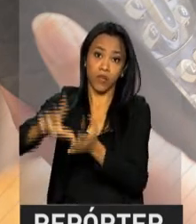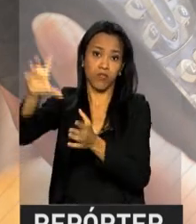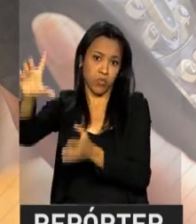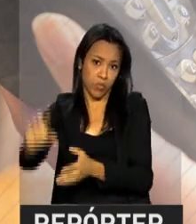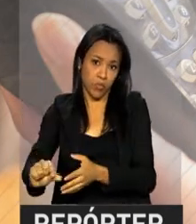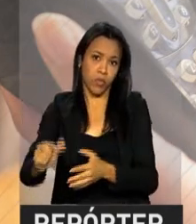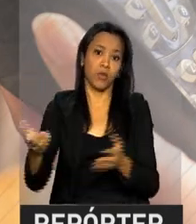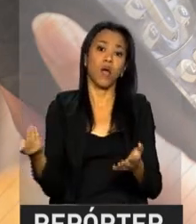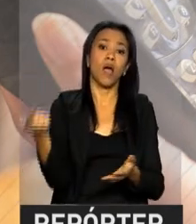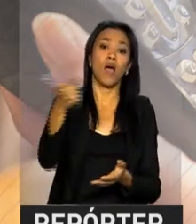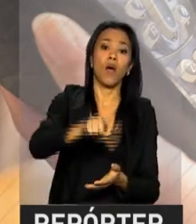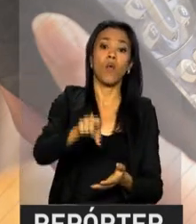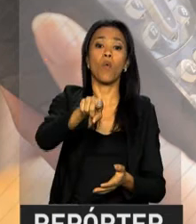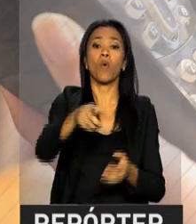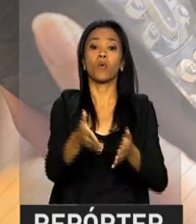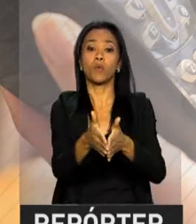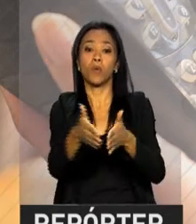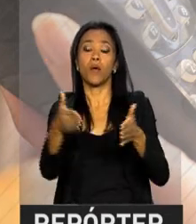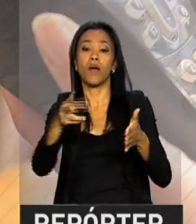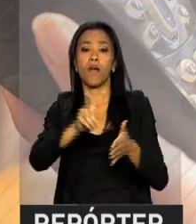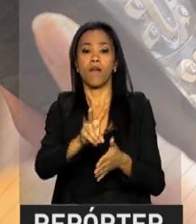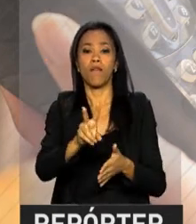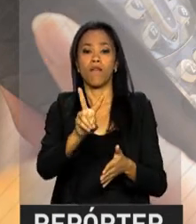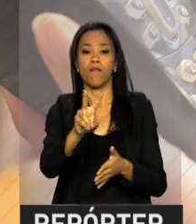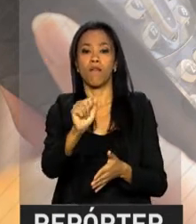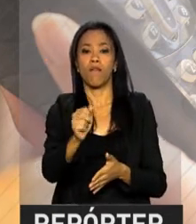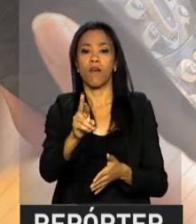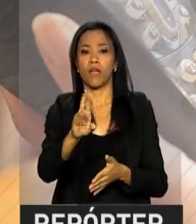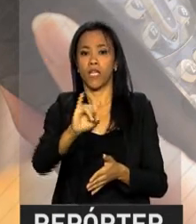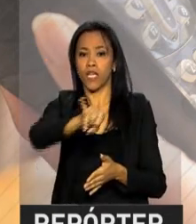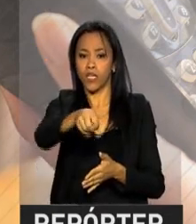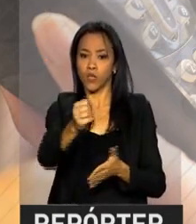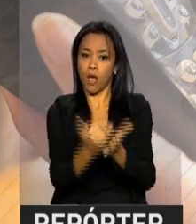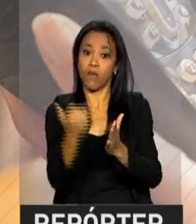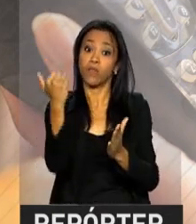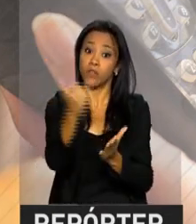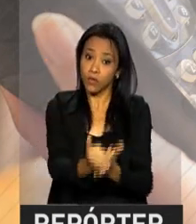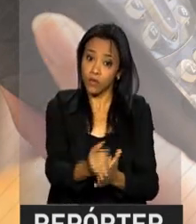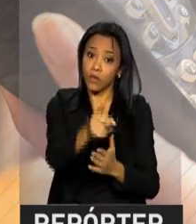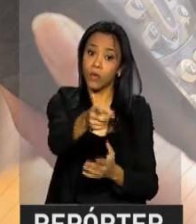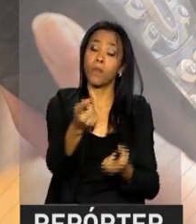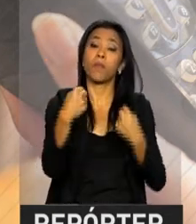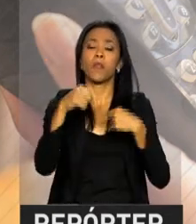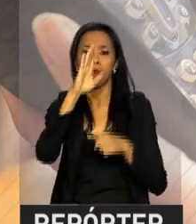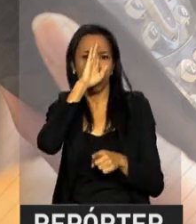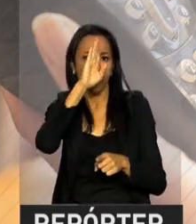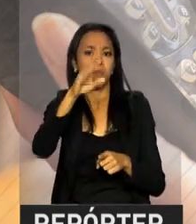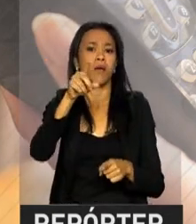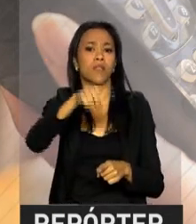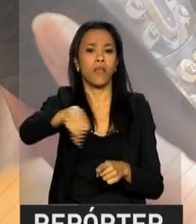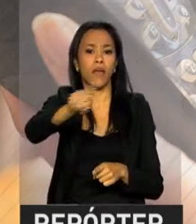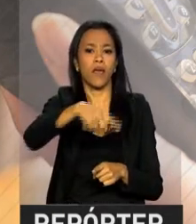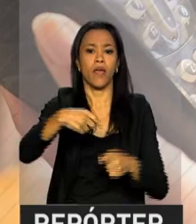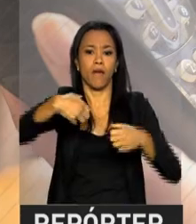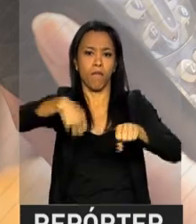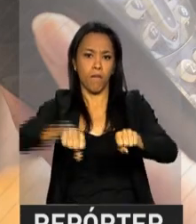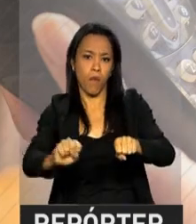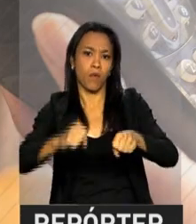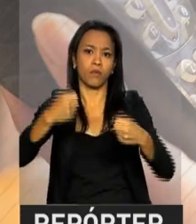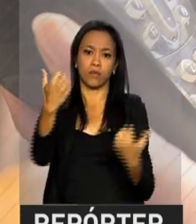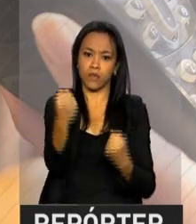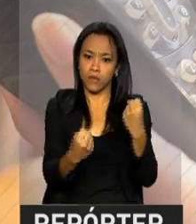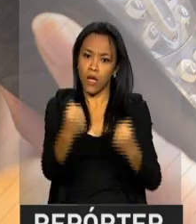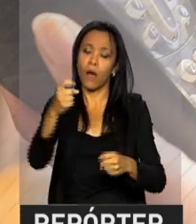ampliado avançou dois e meio por cento em relação a maio e os destaques são as vendas de veículos e motos e material